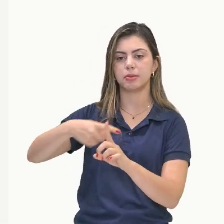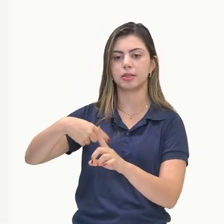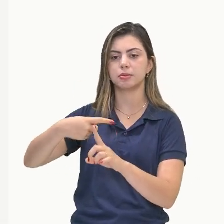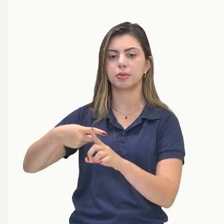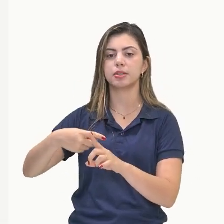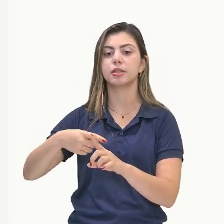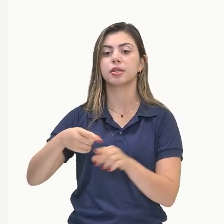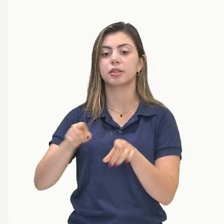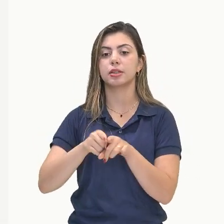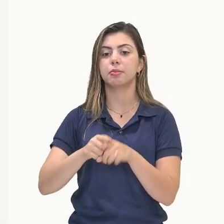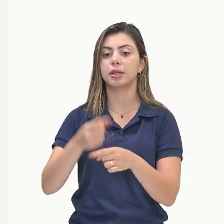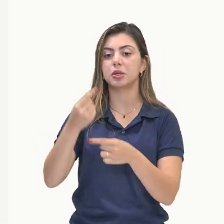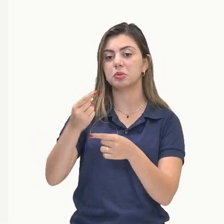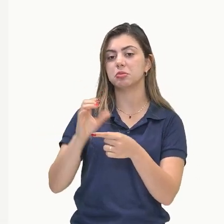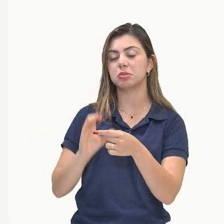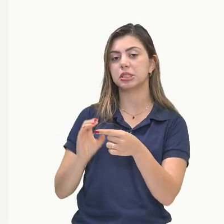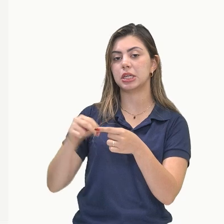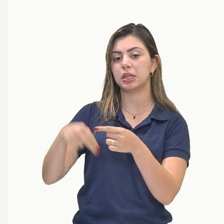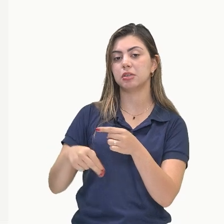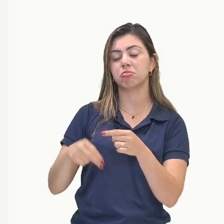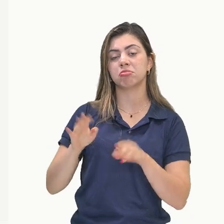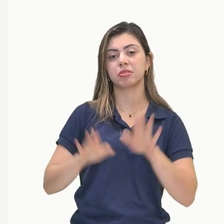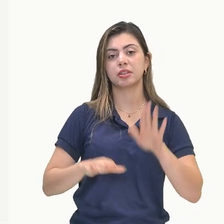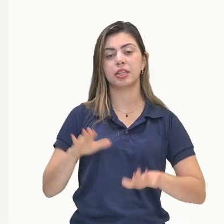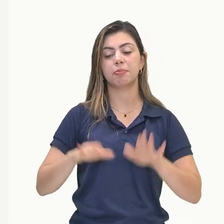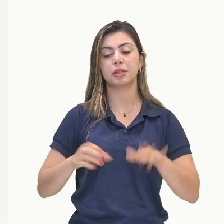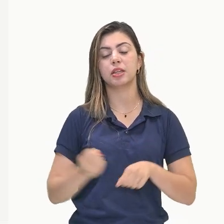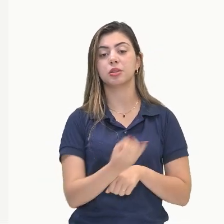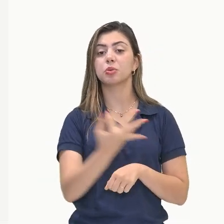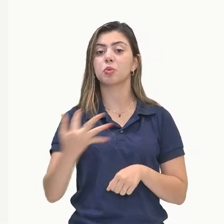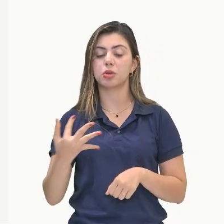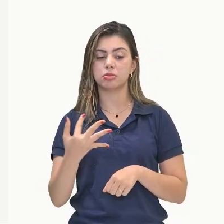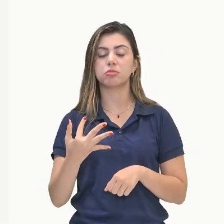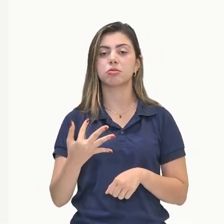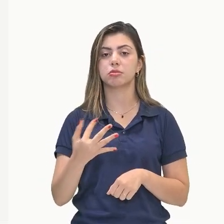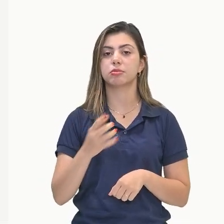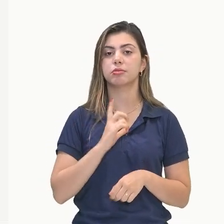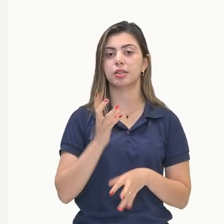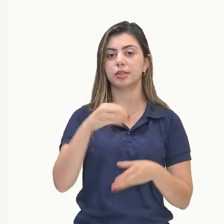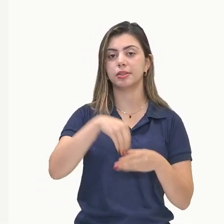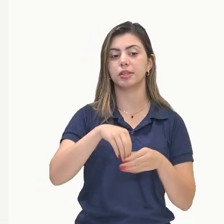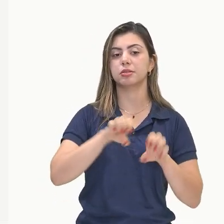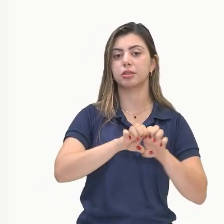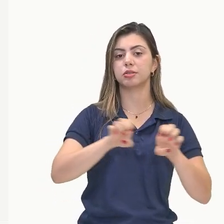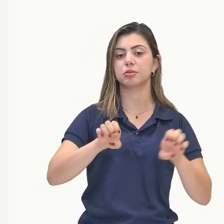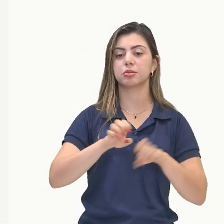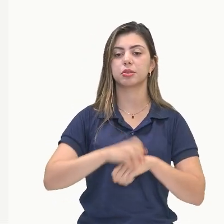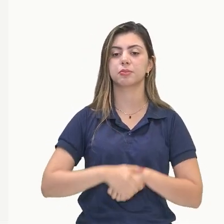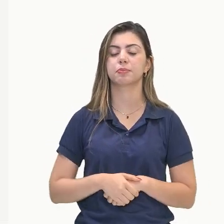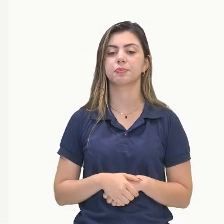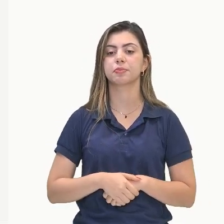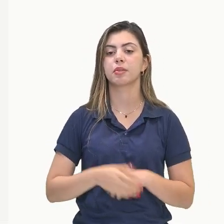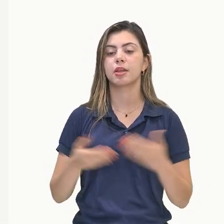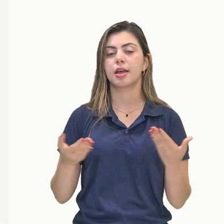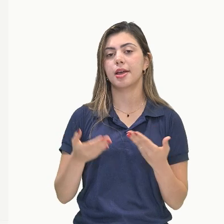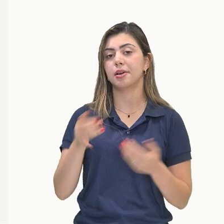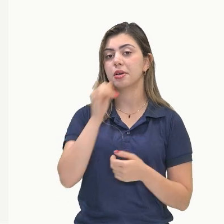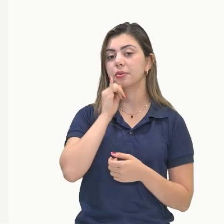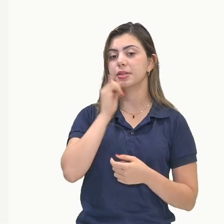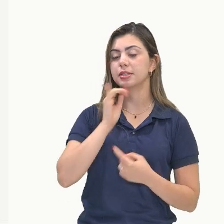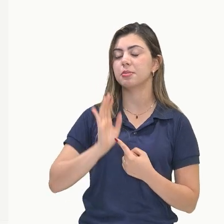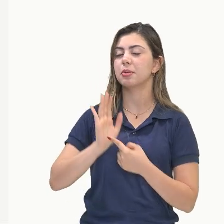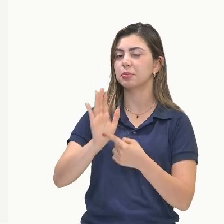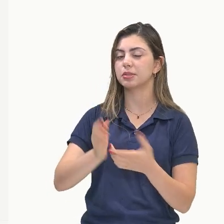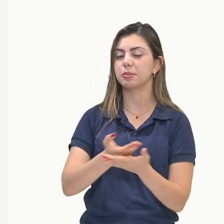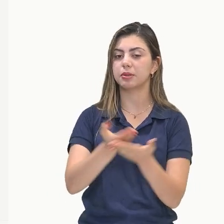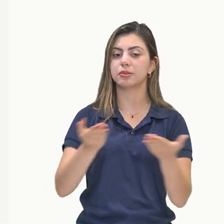sobre Cn, né? Dependendo aí também do número de capacitores associados, tá? Eu coloquei aqui um exemplo para uma